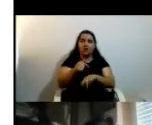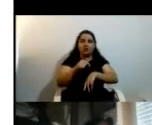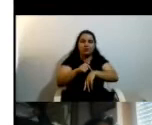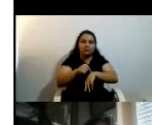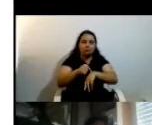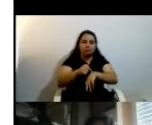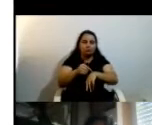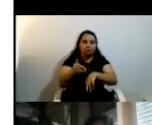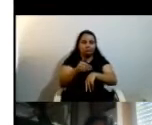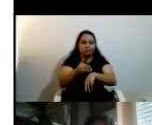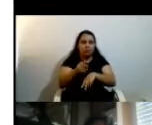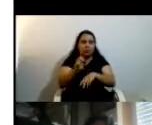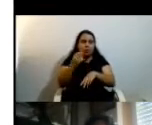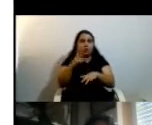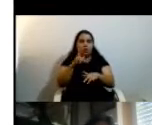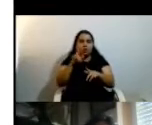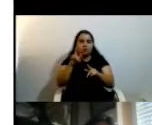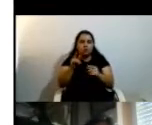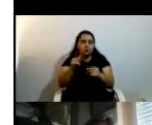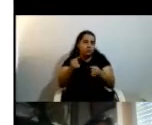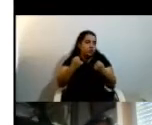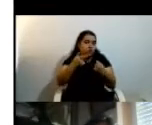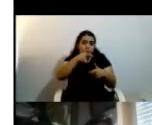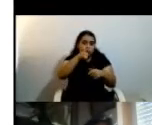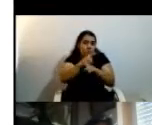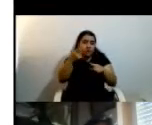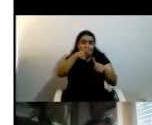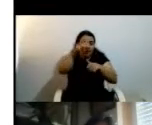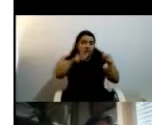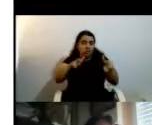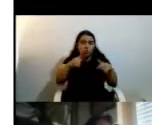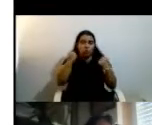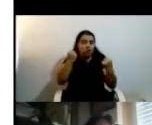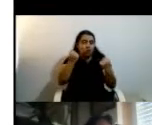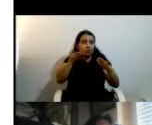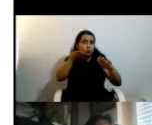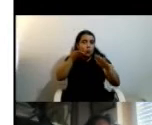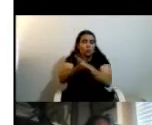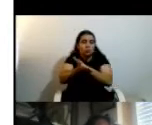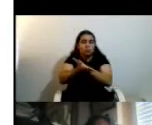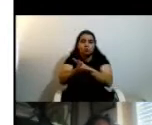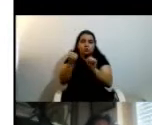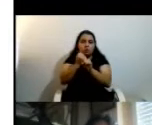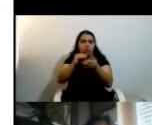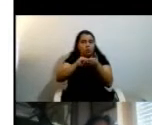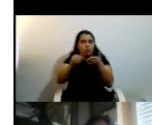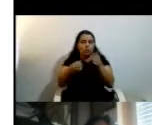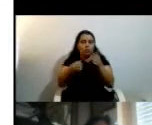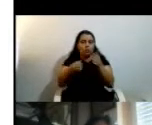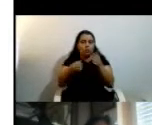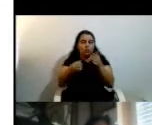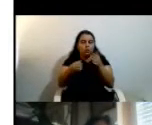as pessoas não conseguem mesmo aceder a um contrato de trabalho. Ou seja, e quando surgem estas